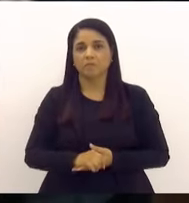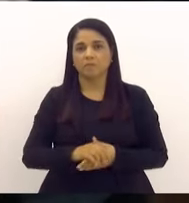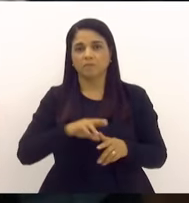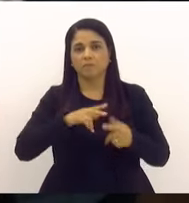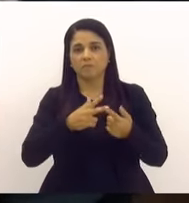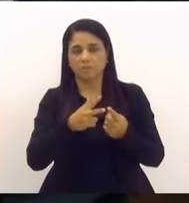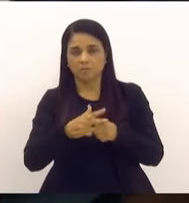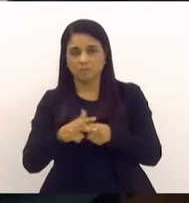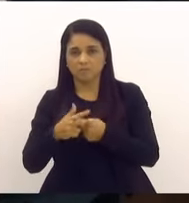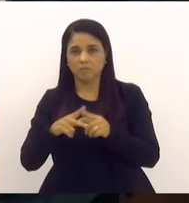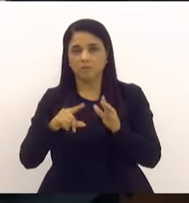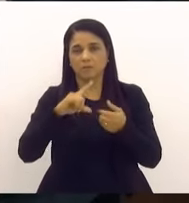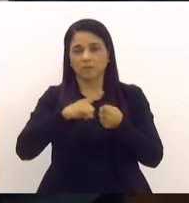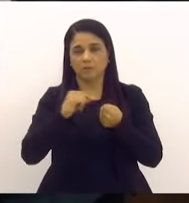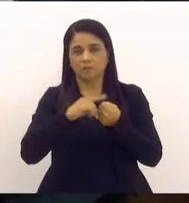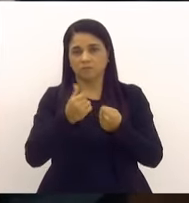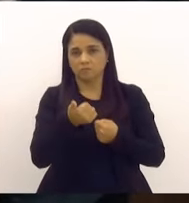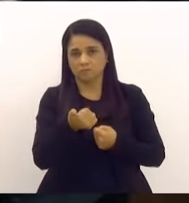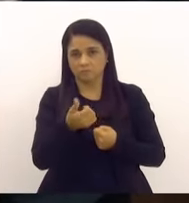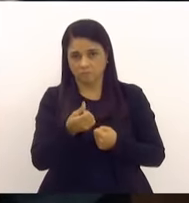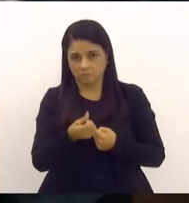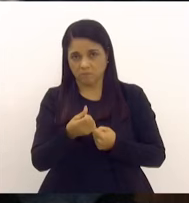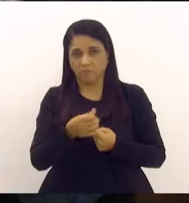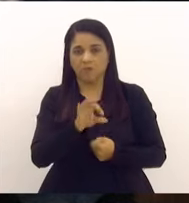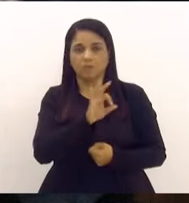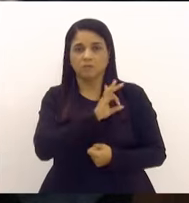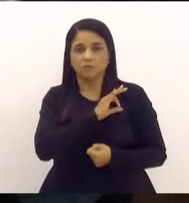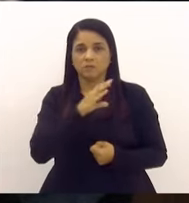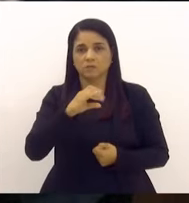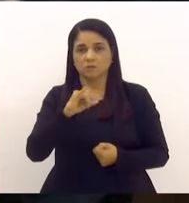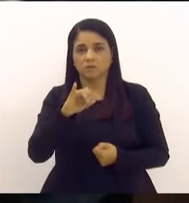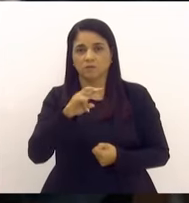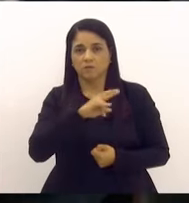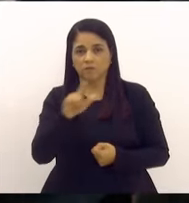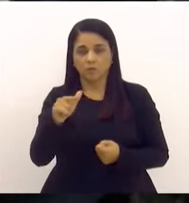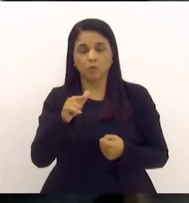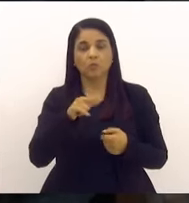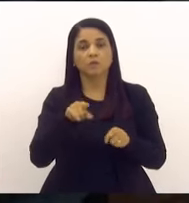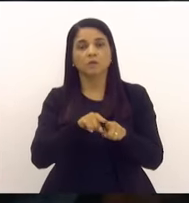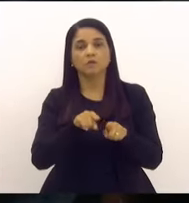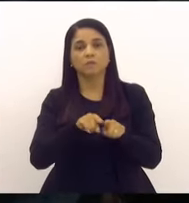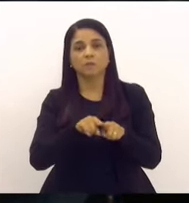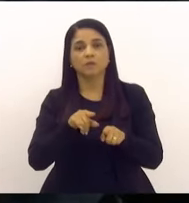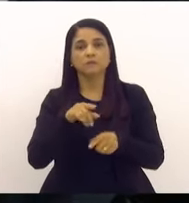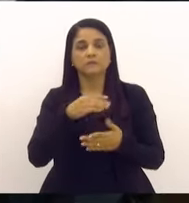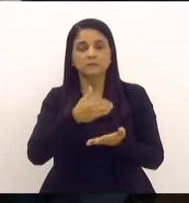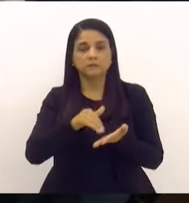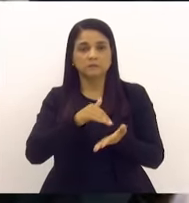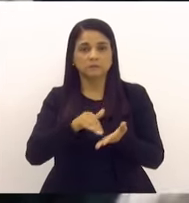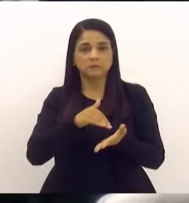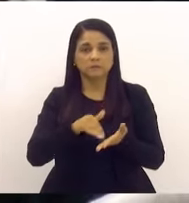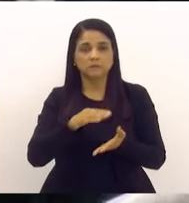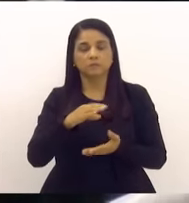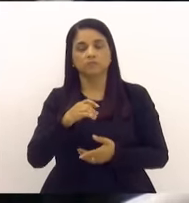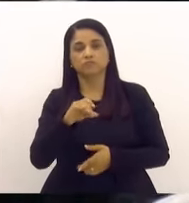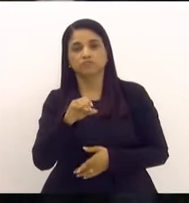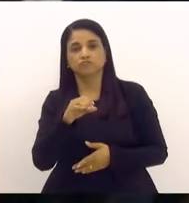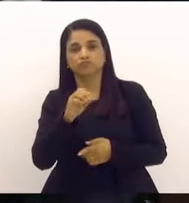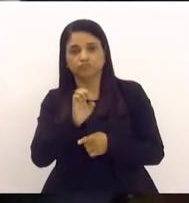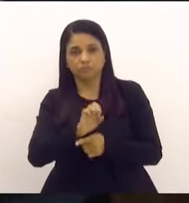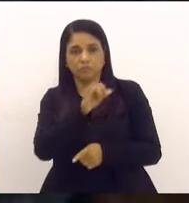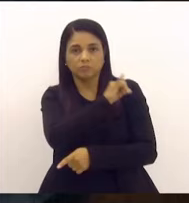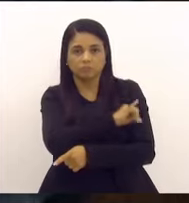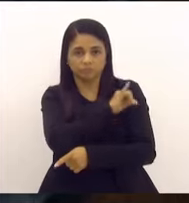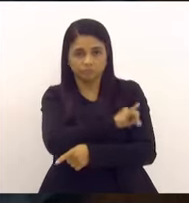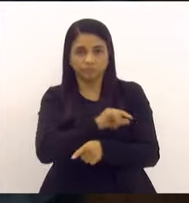Faz a alteração no artigo 16. A Polícia Civil do Estado do Rio de Janeiro tem por titular o secretário de Estado de Polícia Civil, escolhido pelo